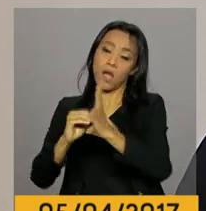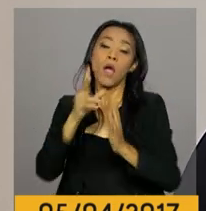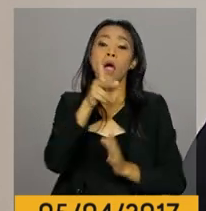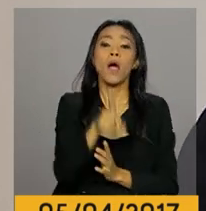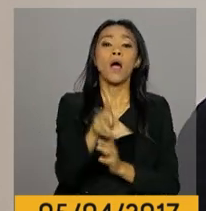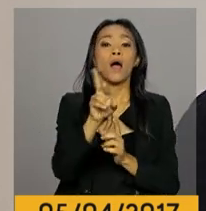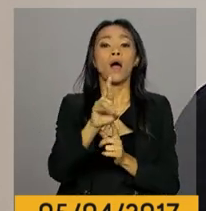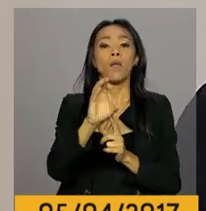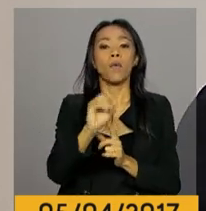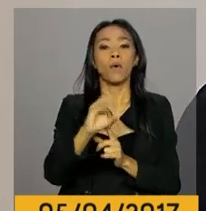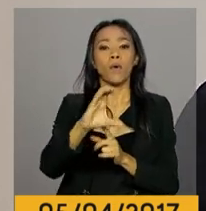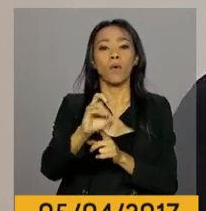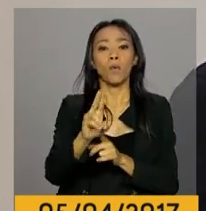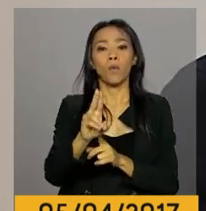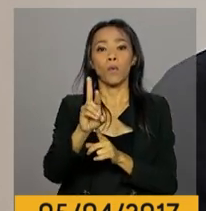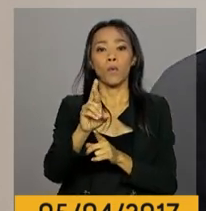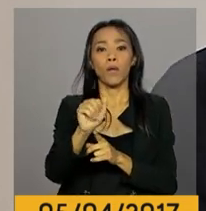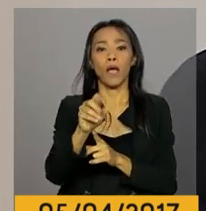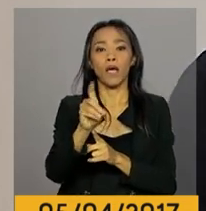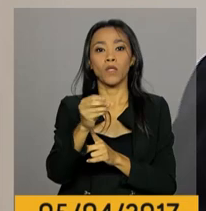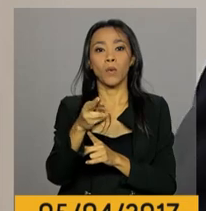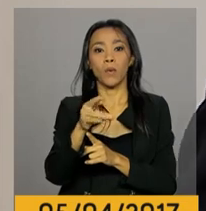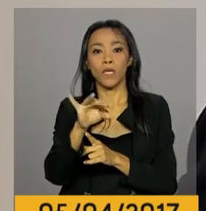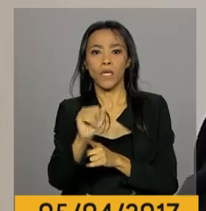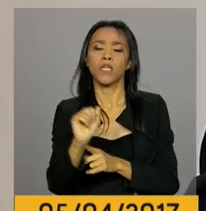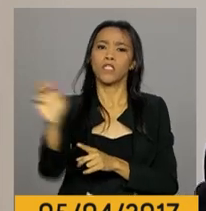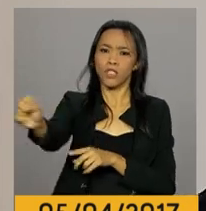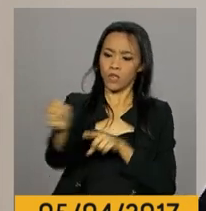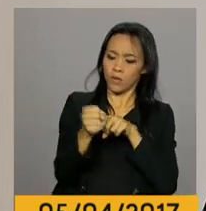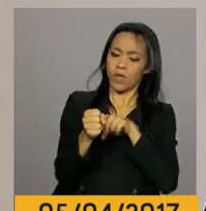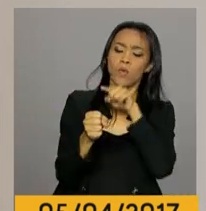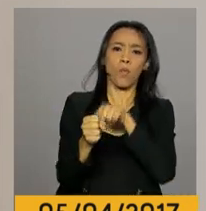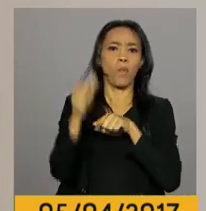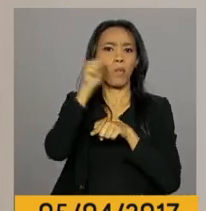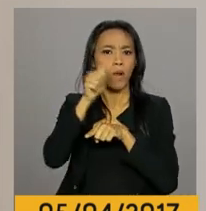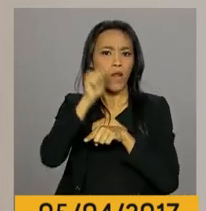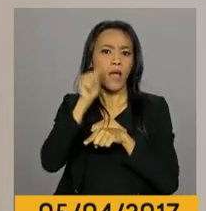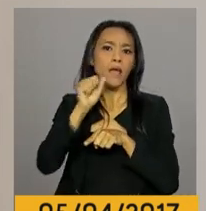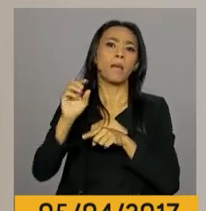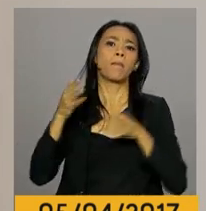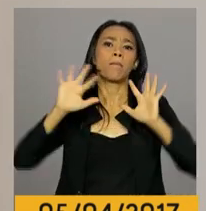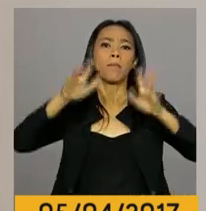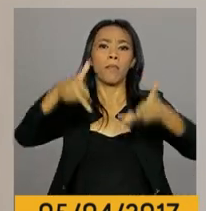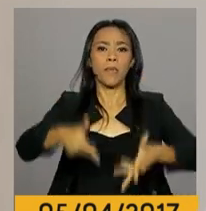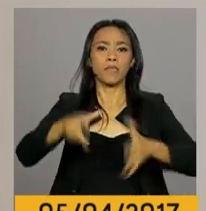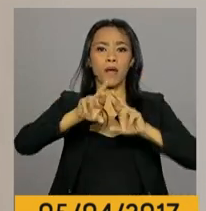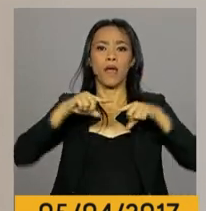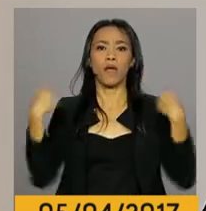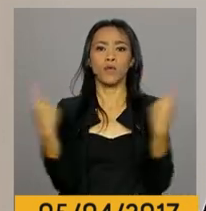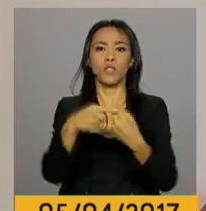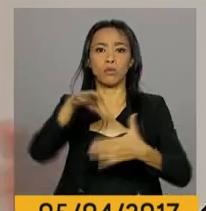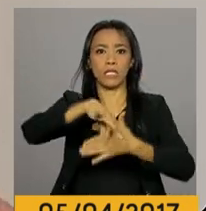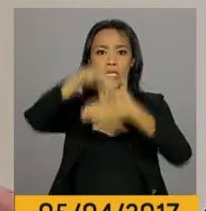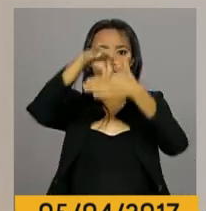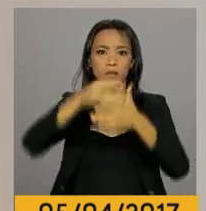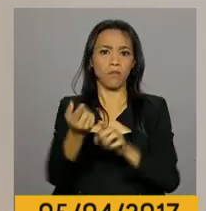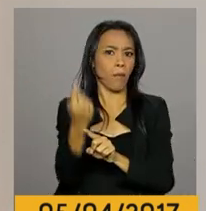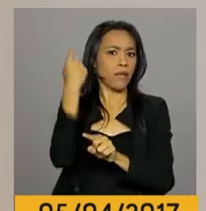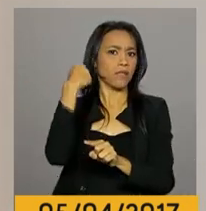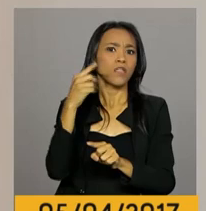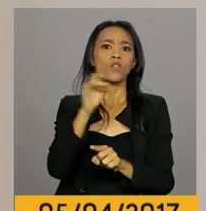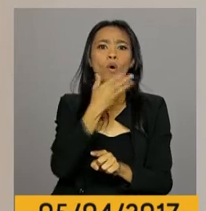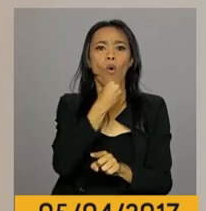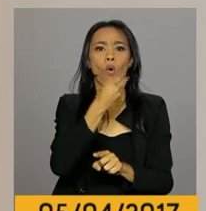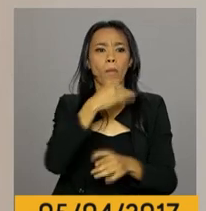oportunidade eh uma deputada participando da reunião de líderes não é a reunião de líderes era só de homens porque os os